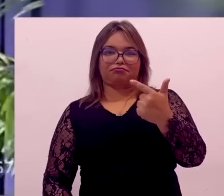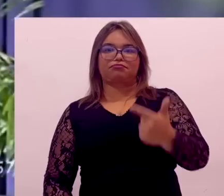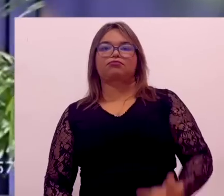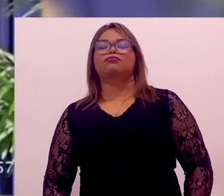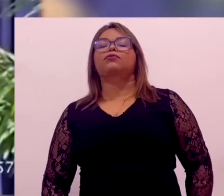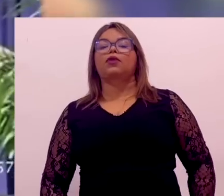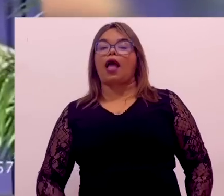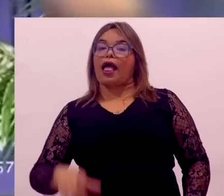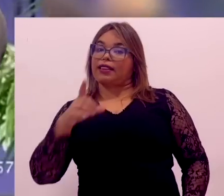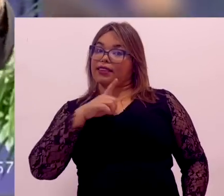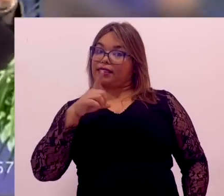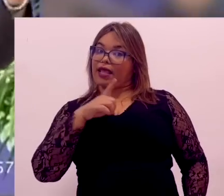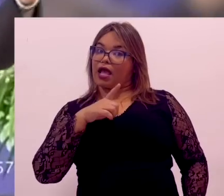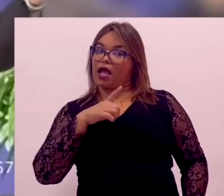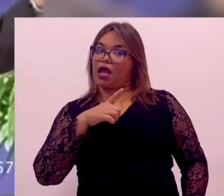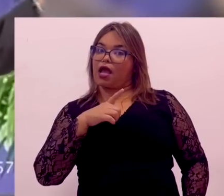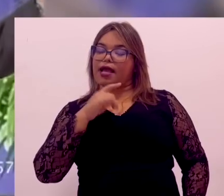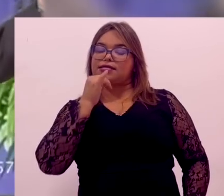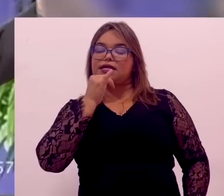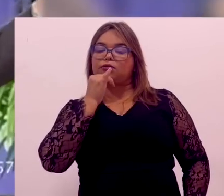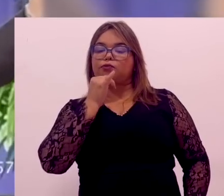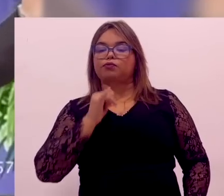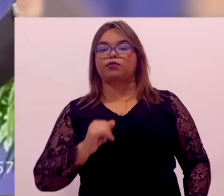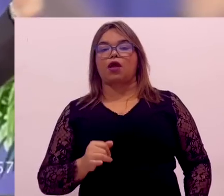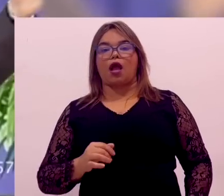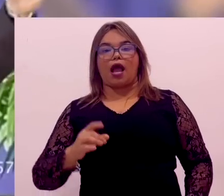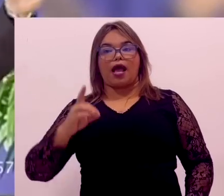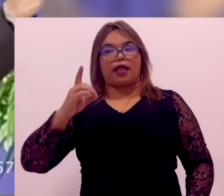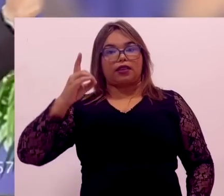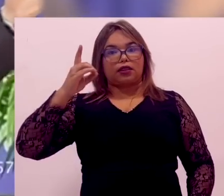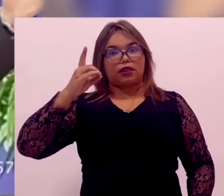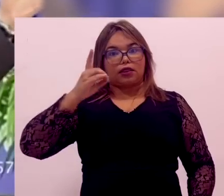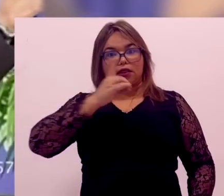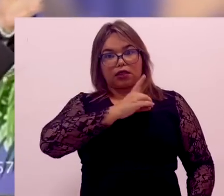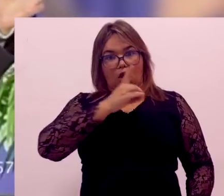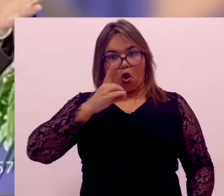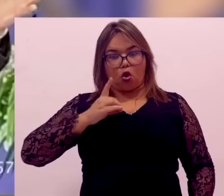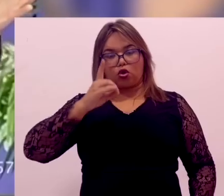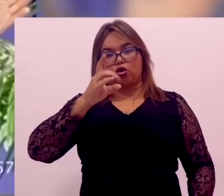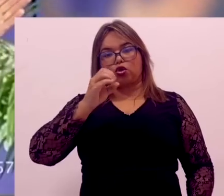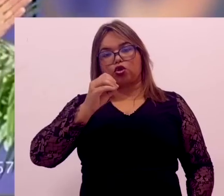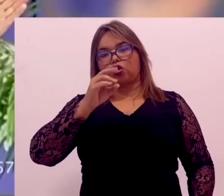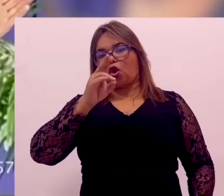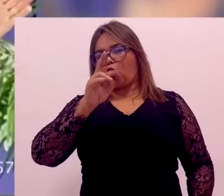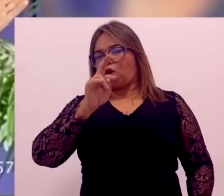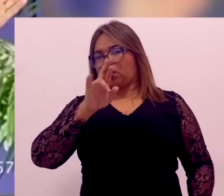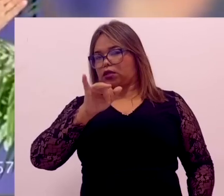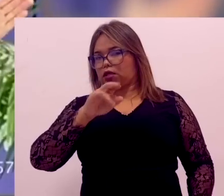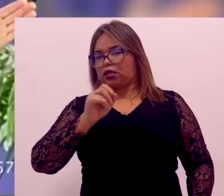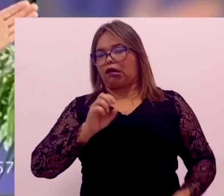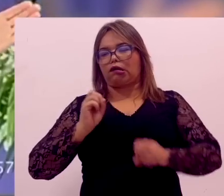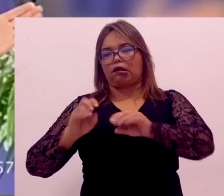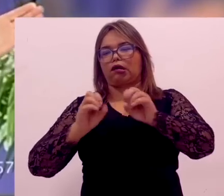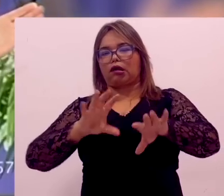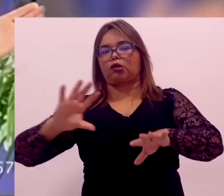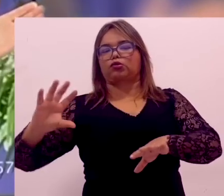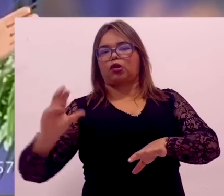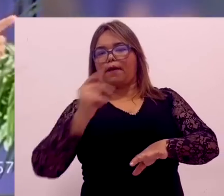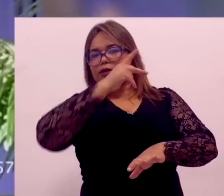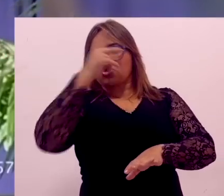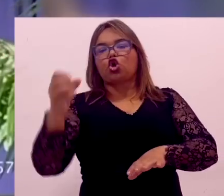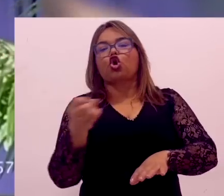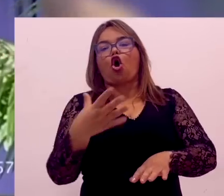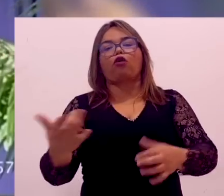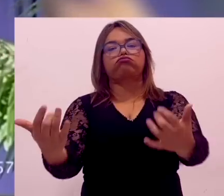Então, há uma doutrina que está sendo ensinada às massas, e as massas são os não iniciados. Marx é quem os chama de